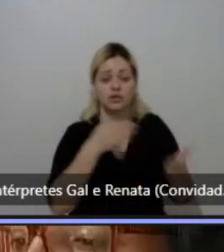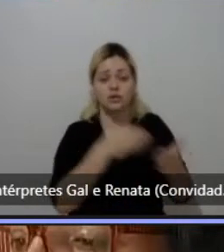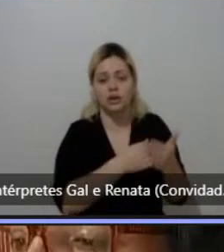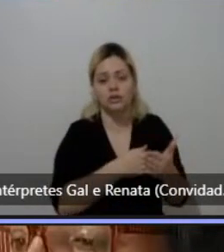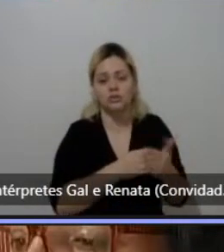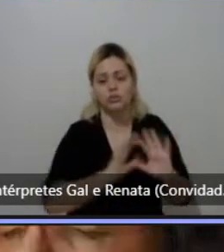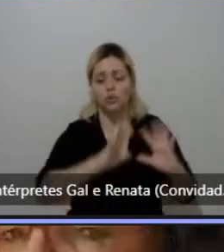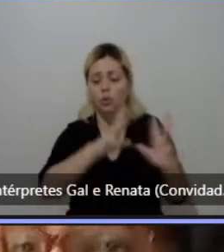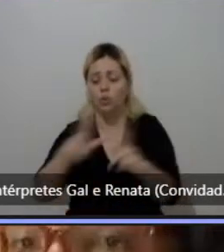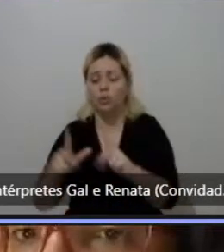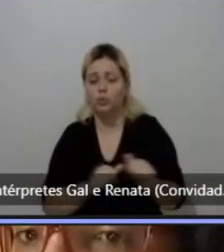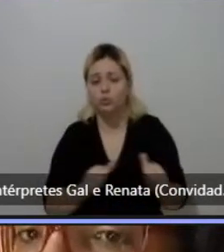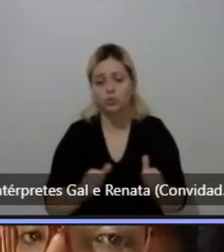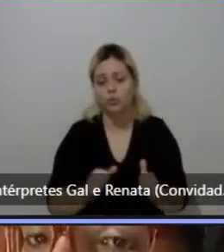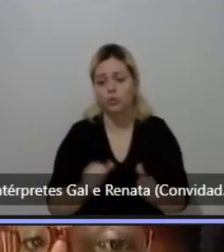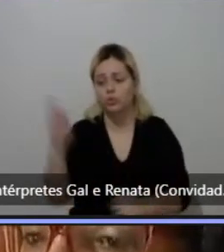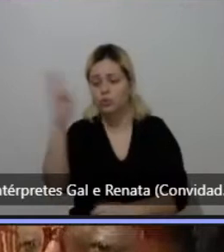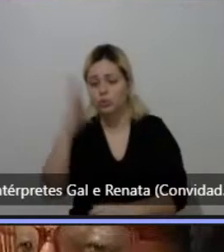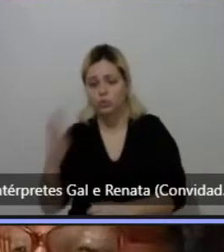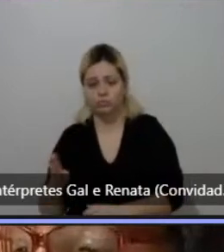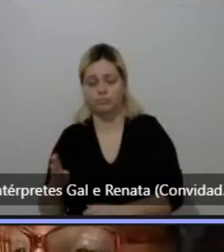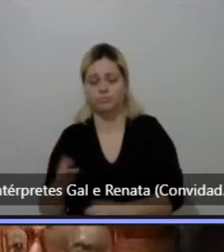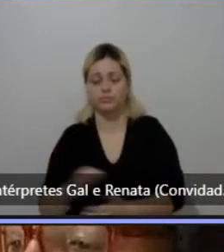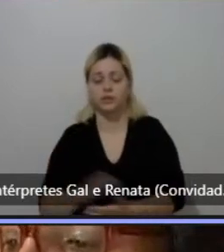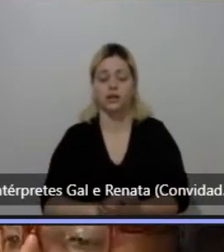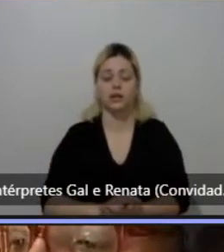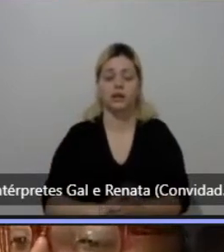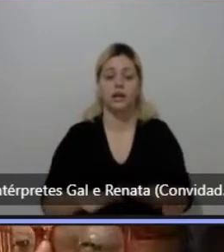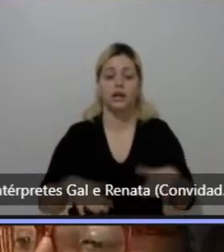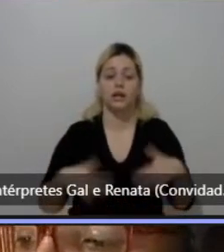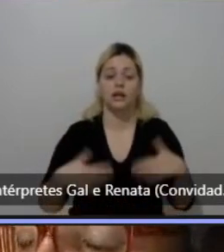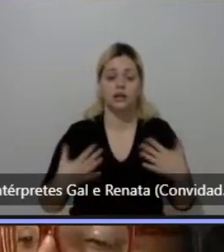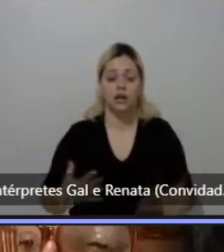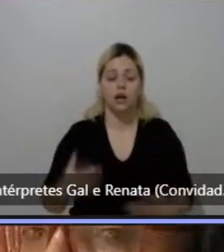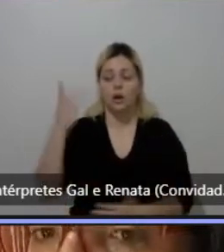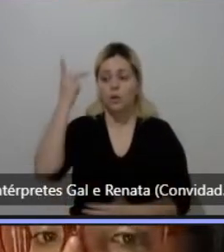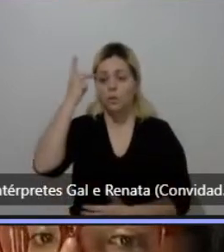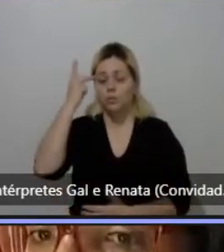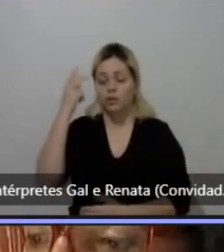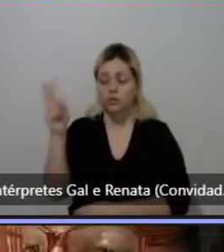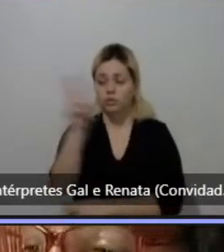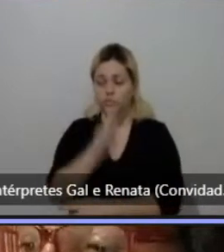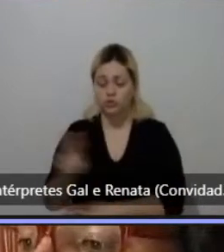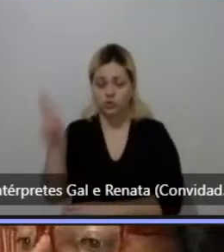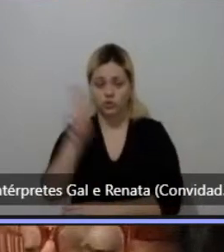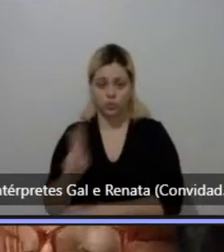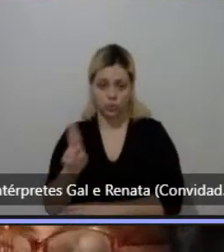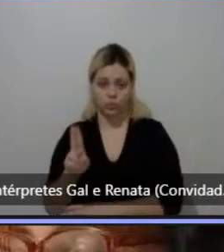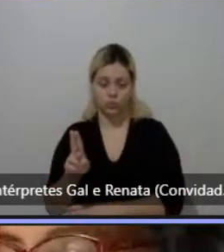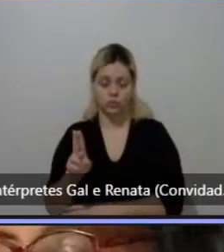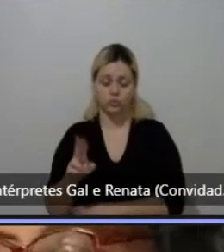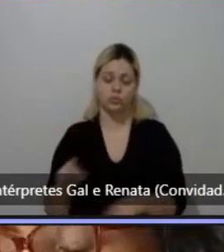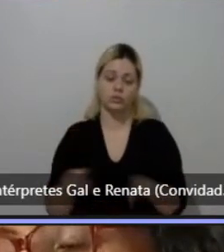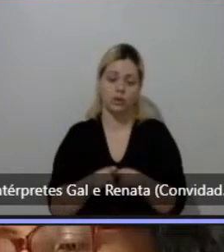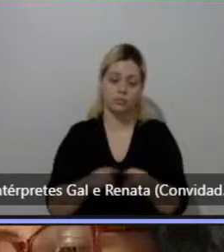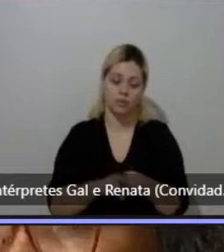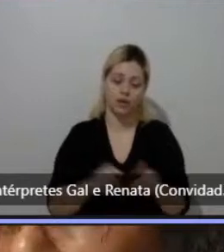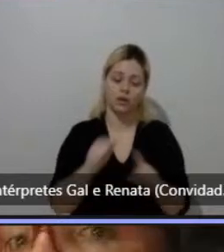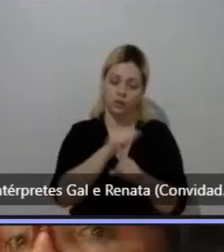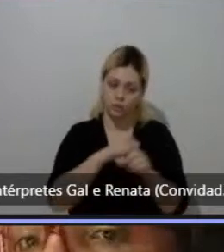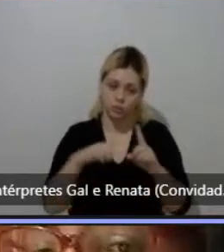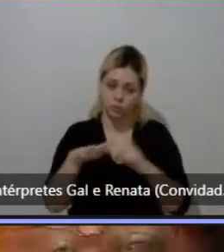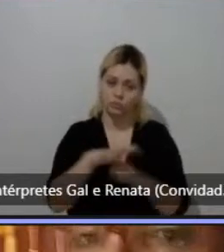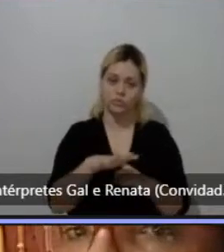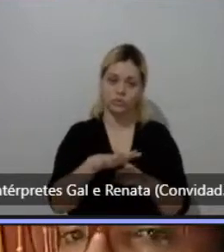território, né? Ao mesmo tempo, a formulação de planos de uso tradicionais comunitários também tem sido utilizado